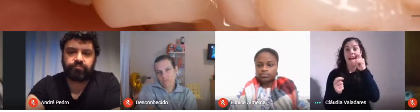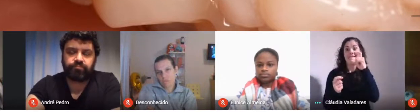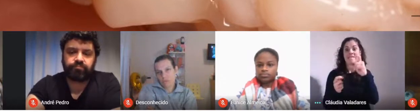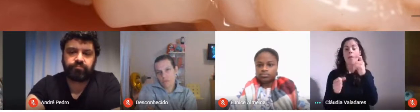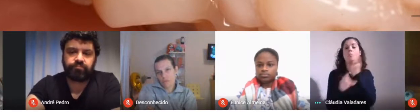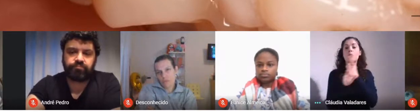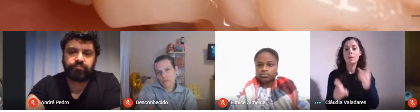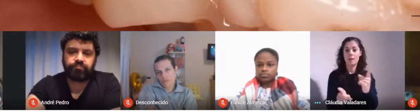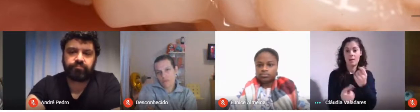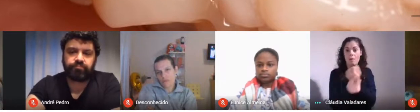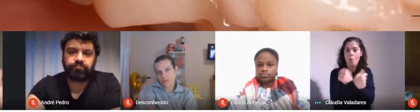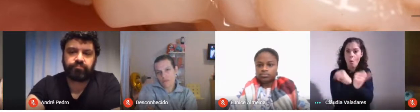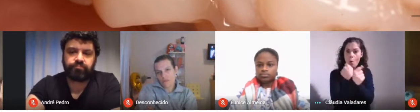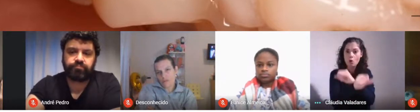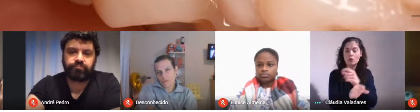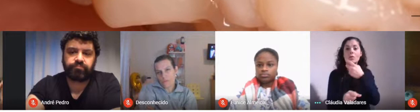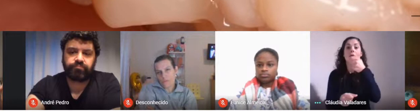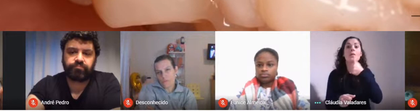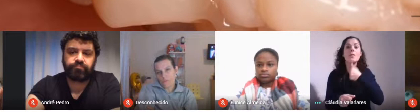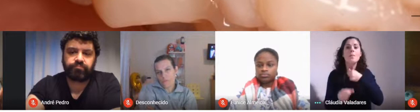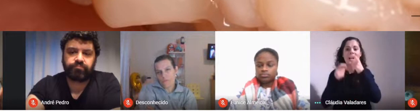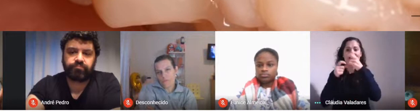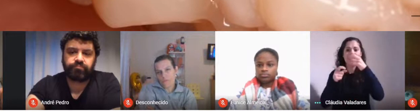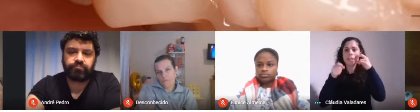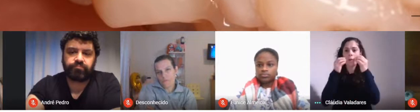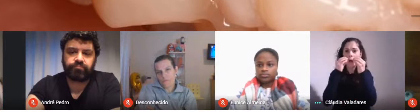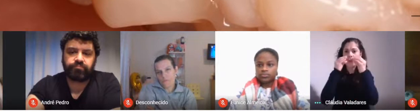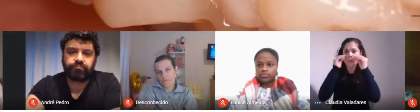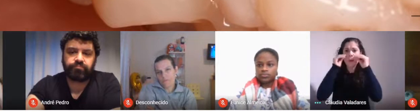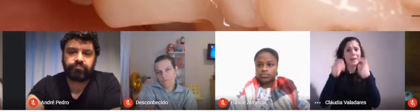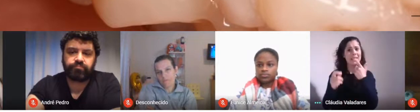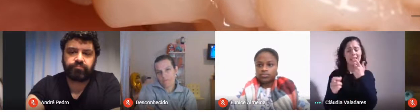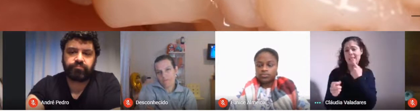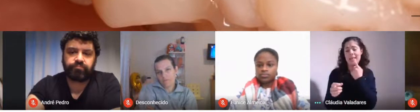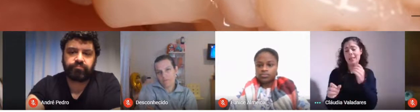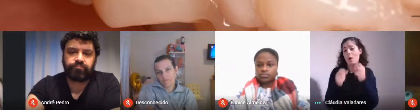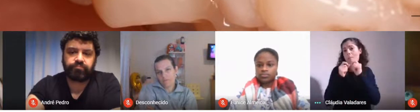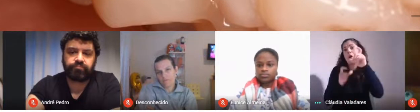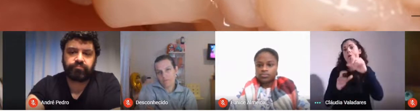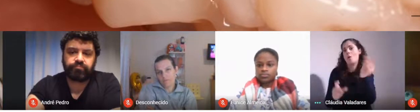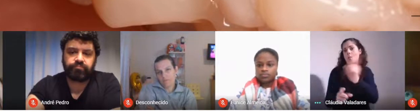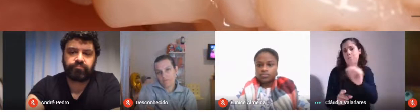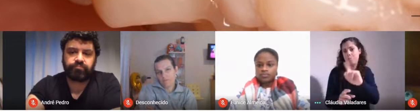e a gengiva diminuiu, mas o dente está do mesmo tamanho.